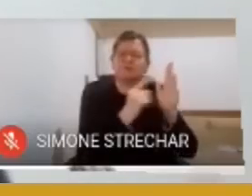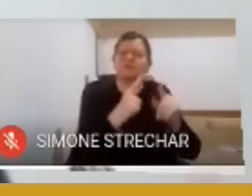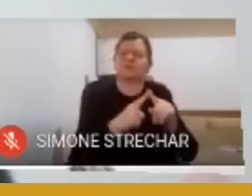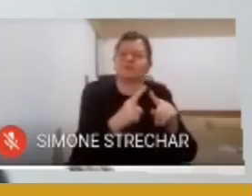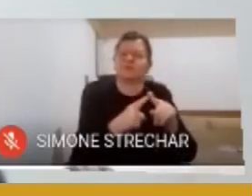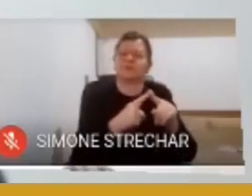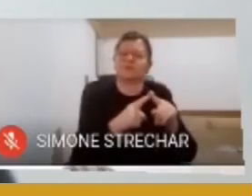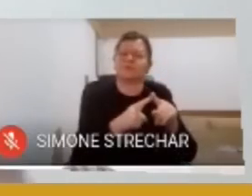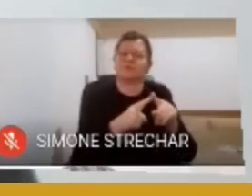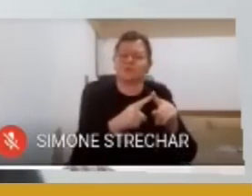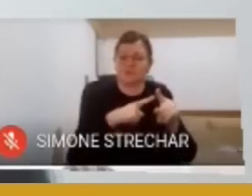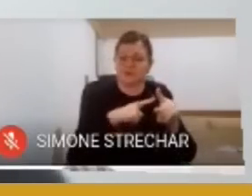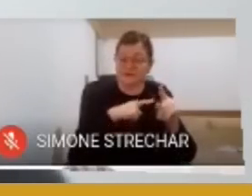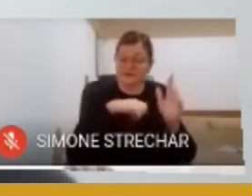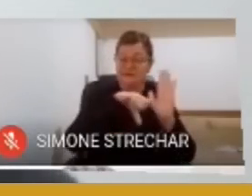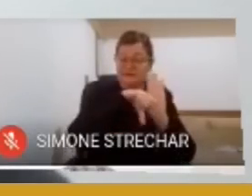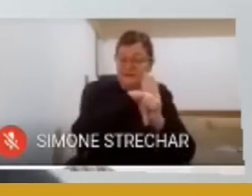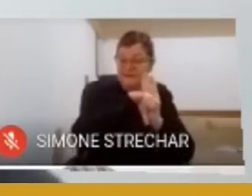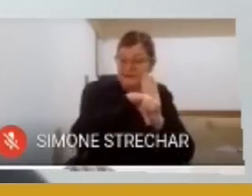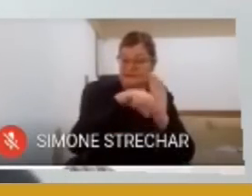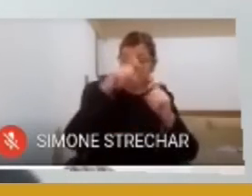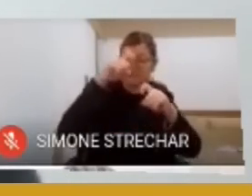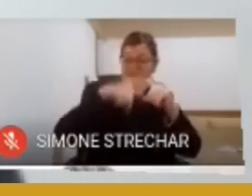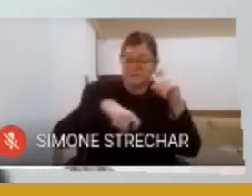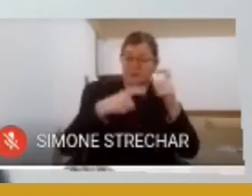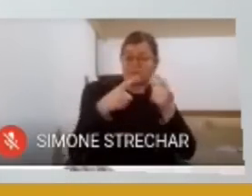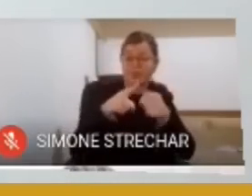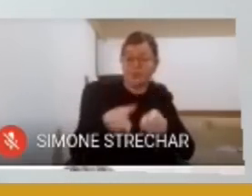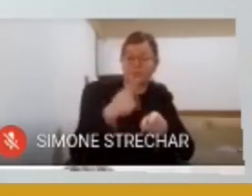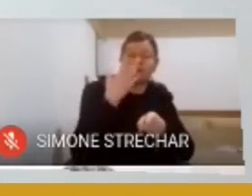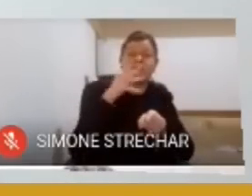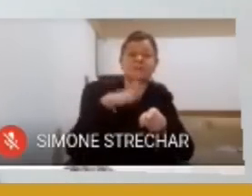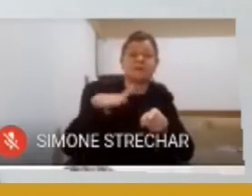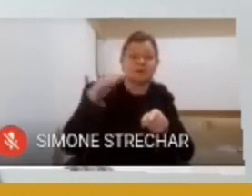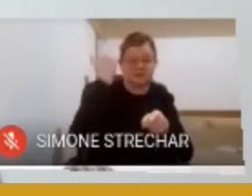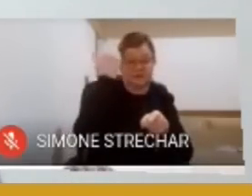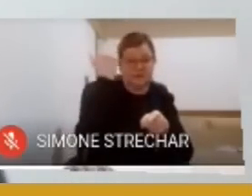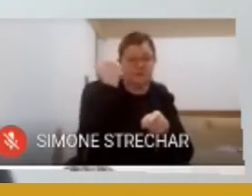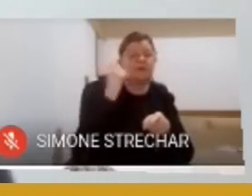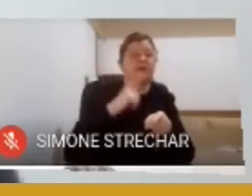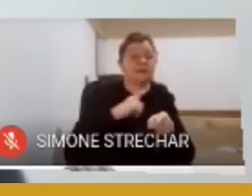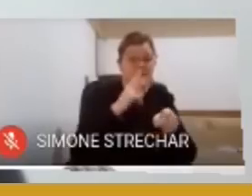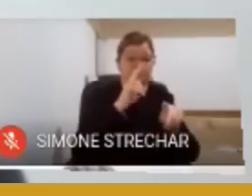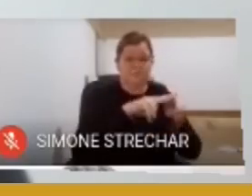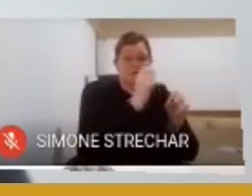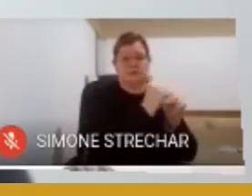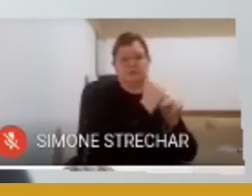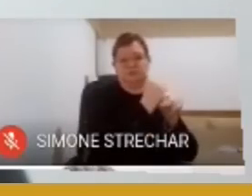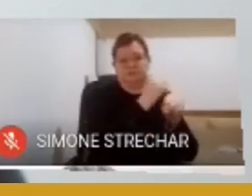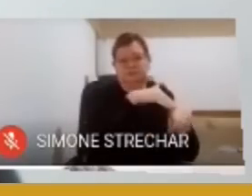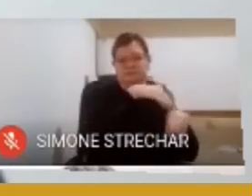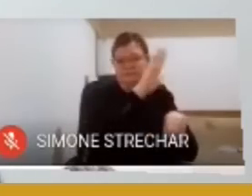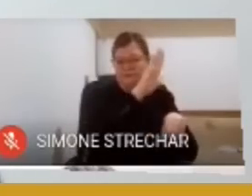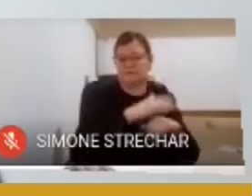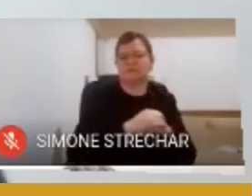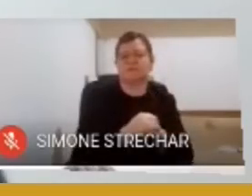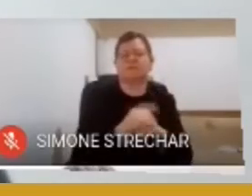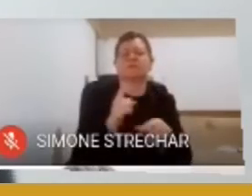ok? E quem são esses vulneráveis? Além de crianças e adolescentes, são pessoas, por exemplo, com